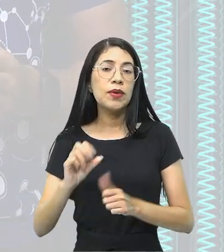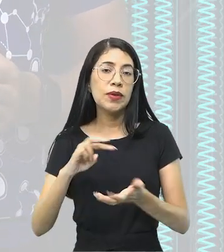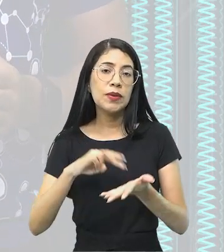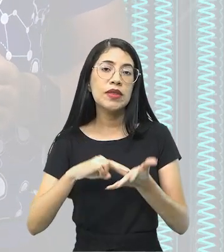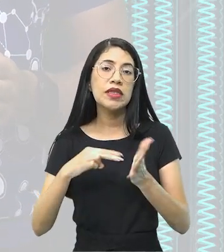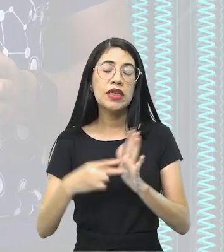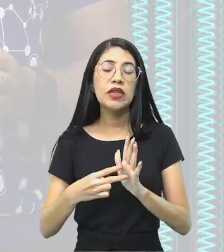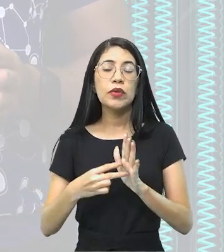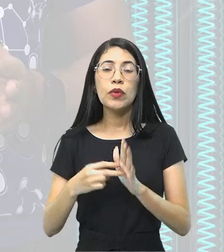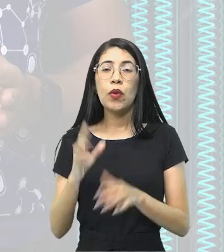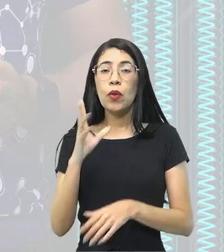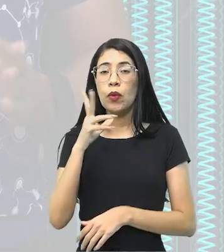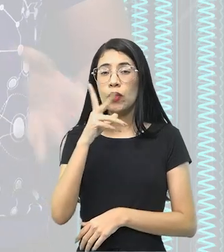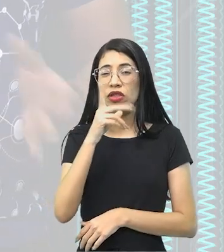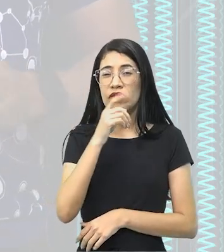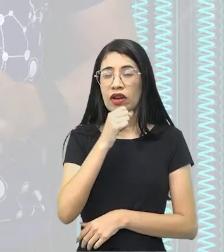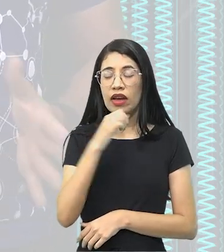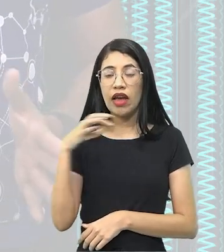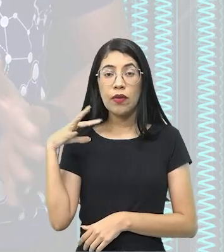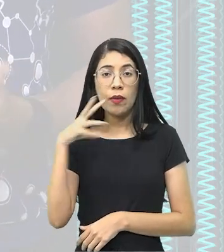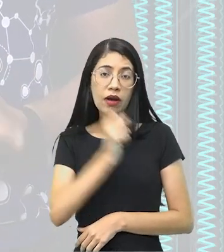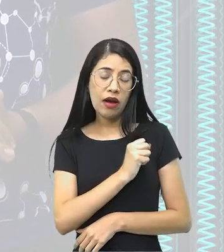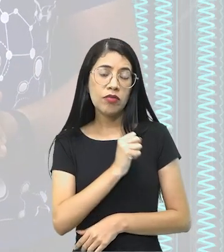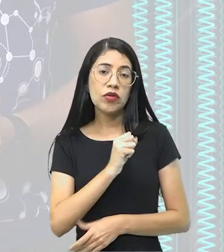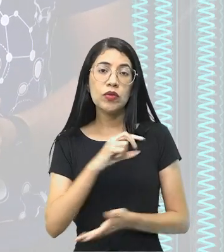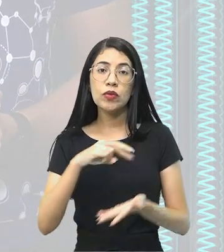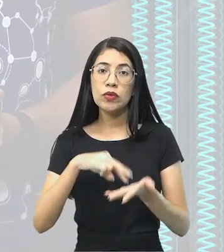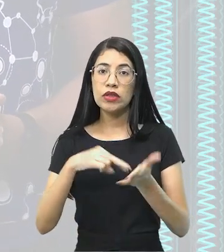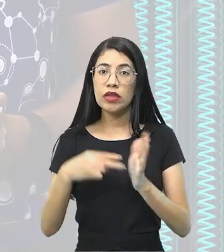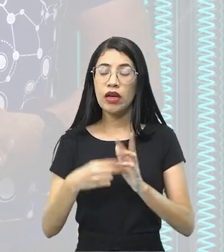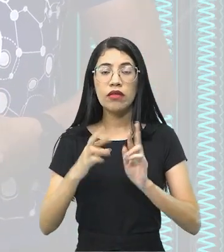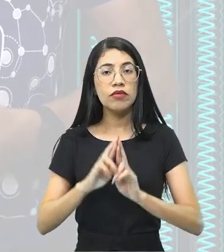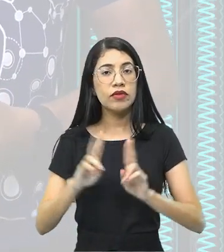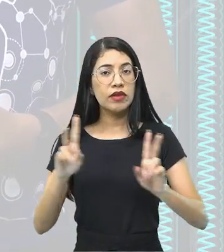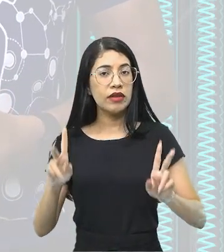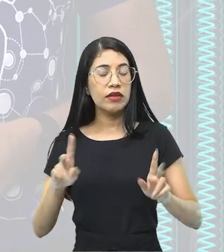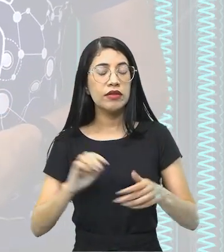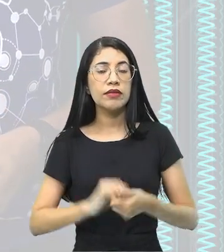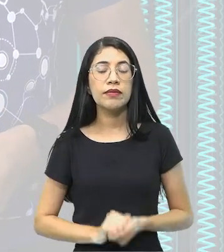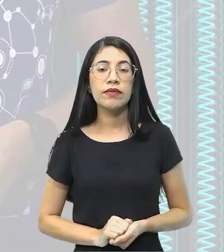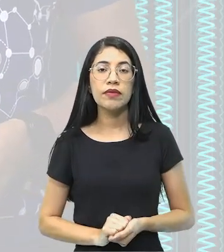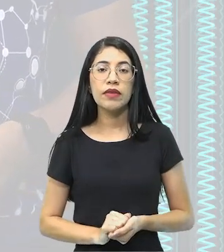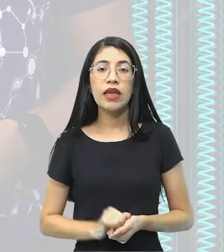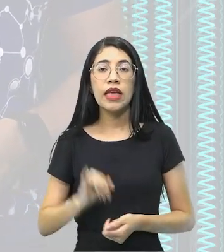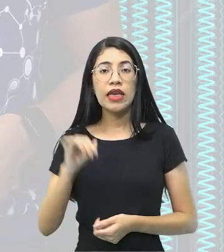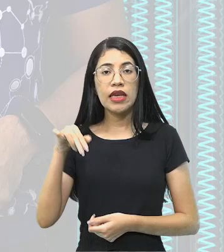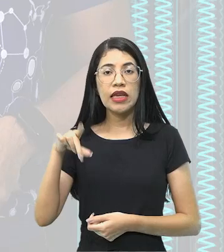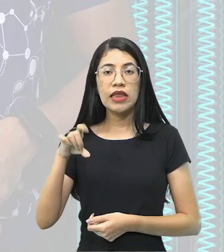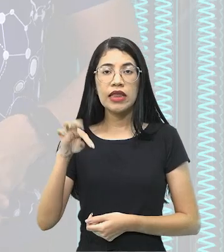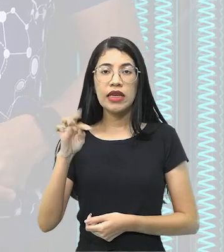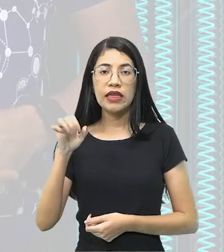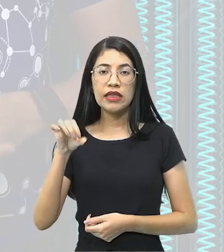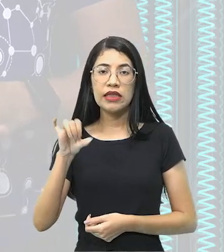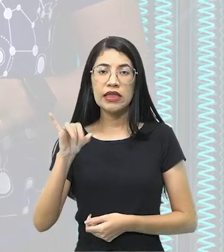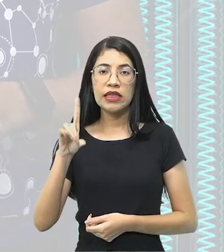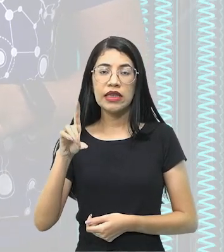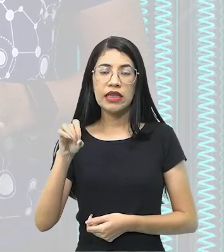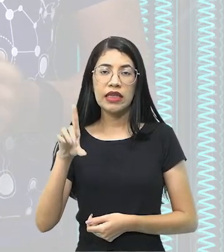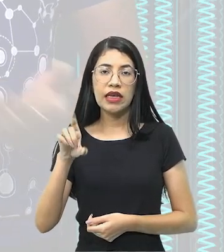entre devagar e depressa, né? Tem sentidos opostos. Intensidade, né, a